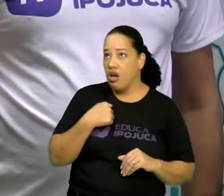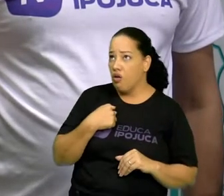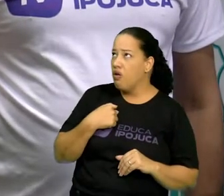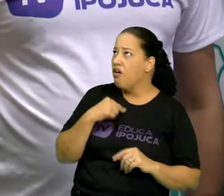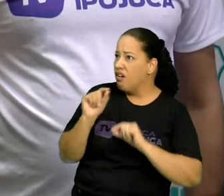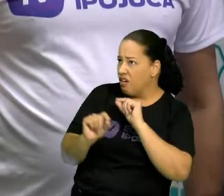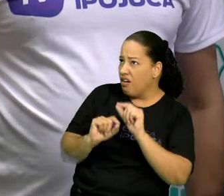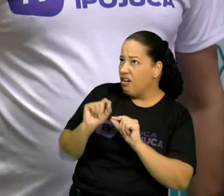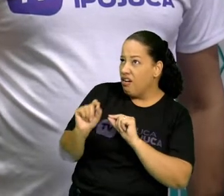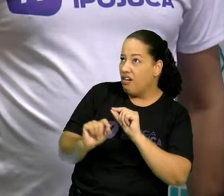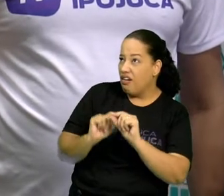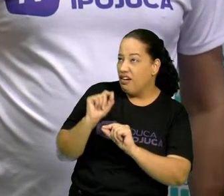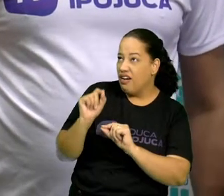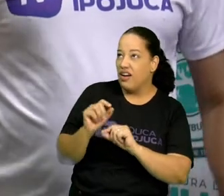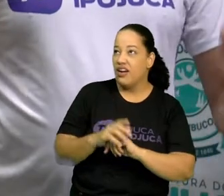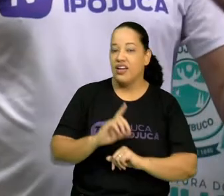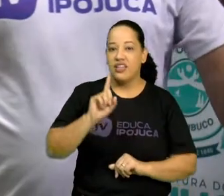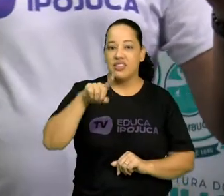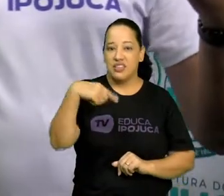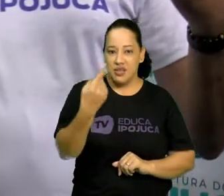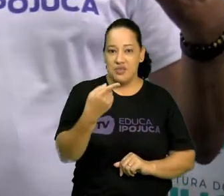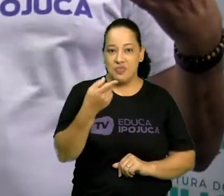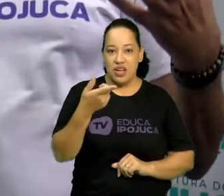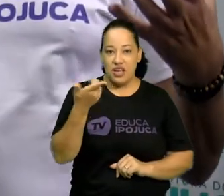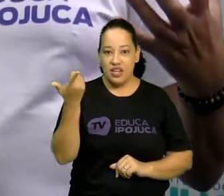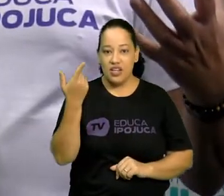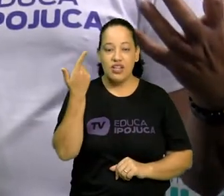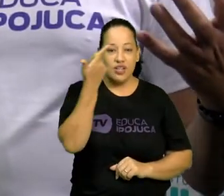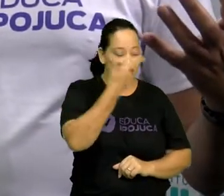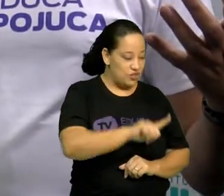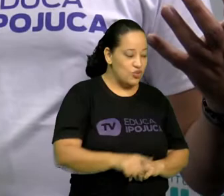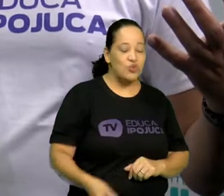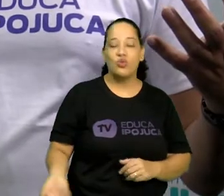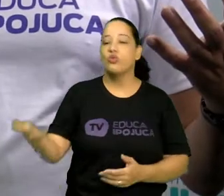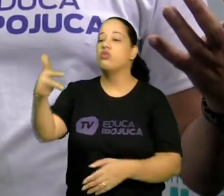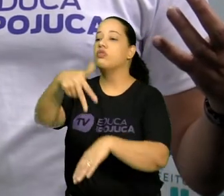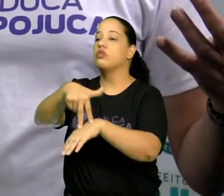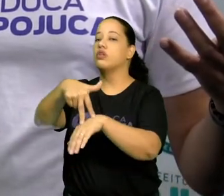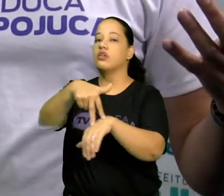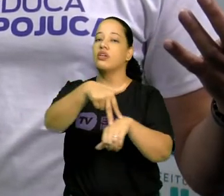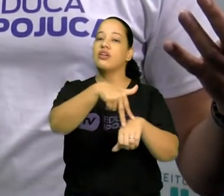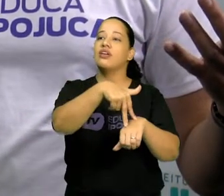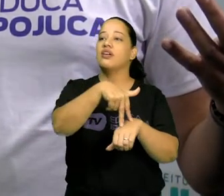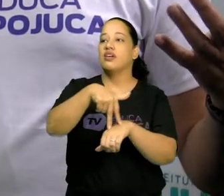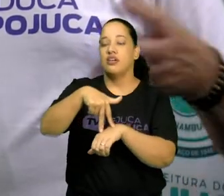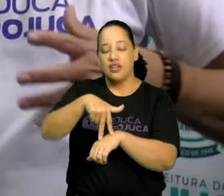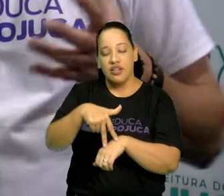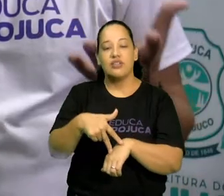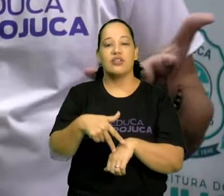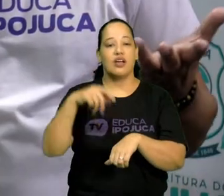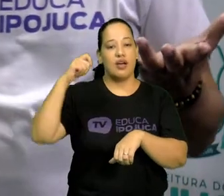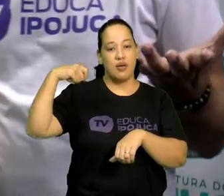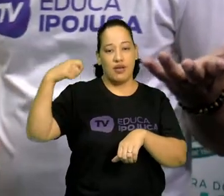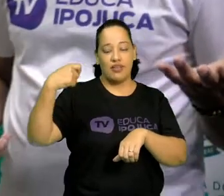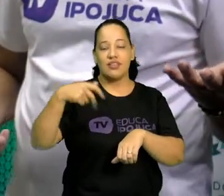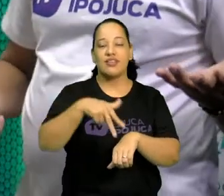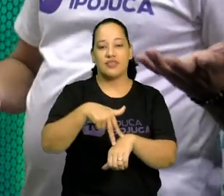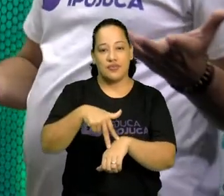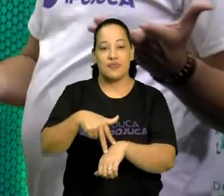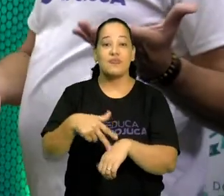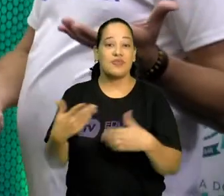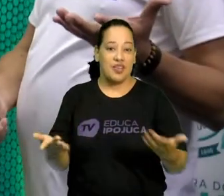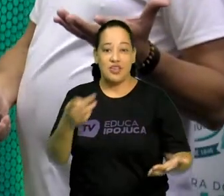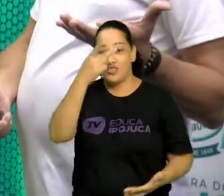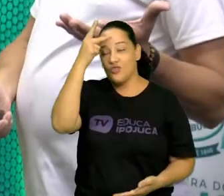um bom e depois ele volta novamente para o personagem você faz como é que consegue fazer isso pessoas ficam